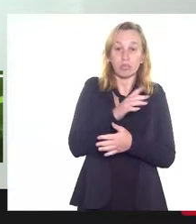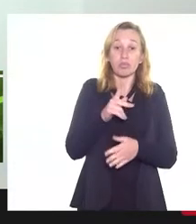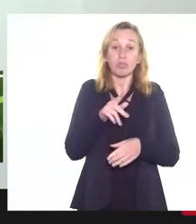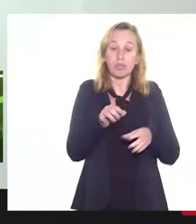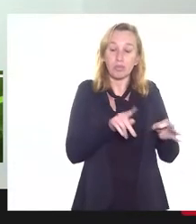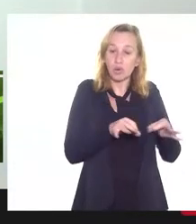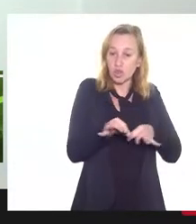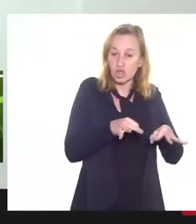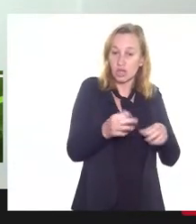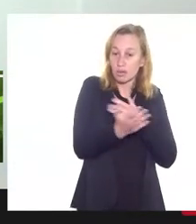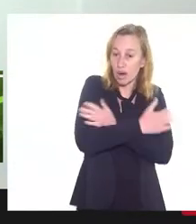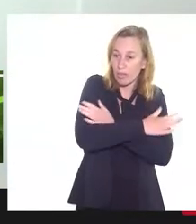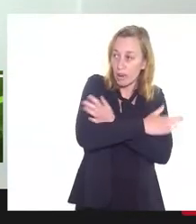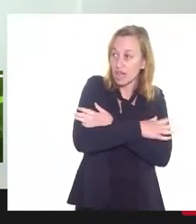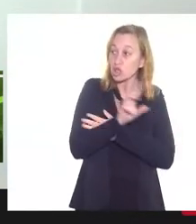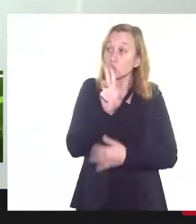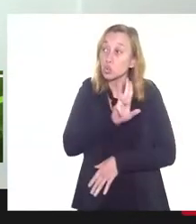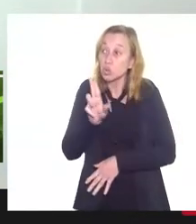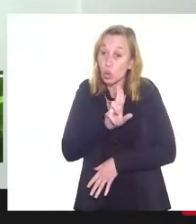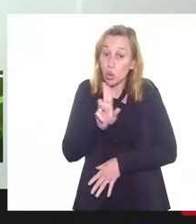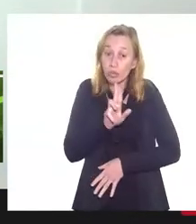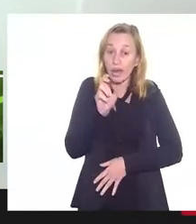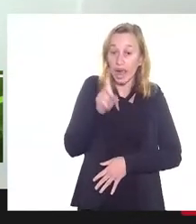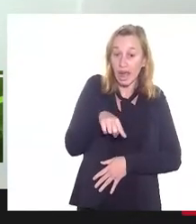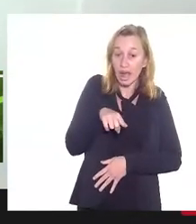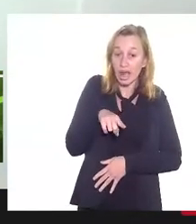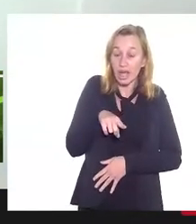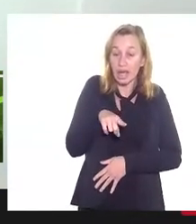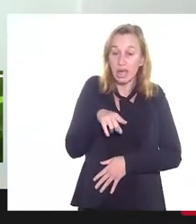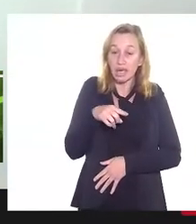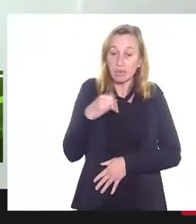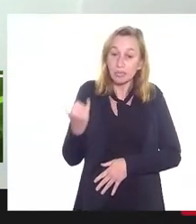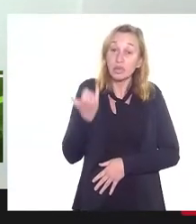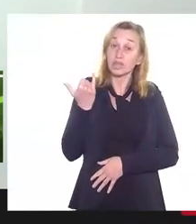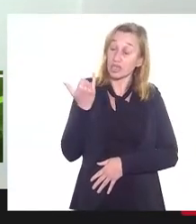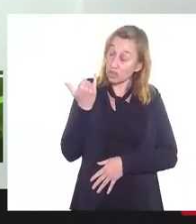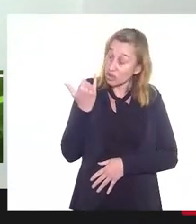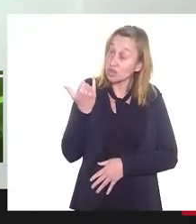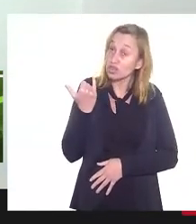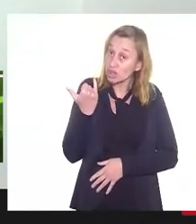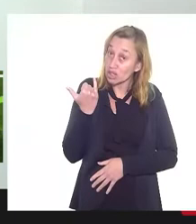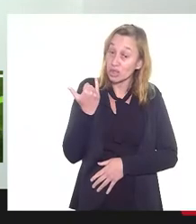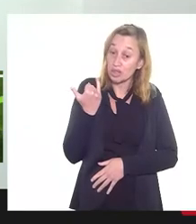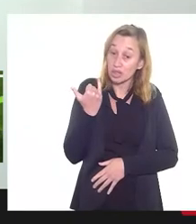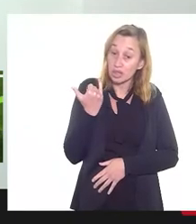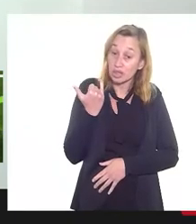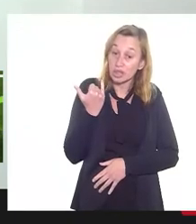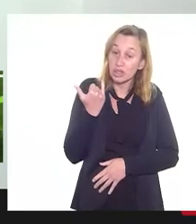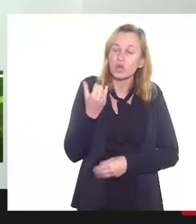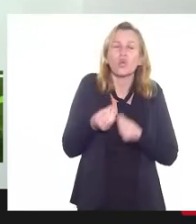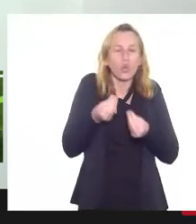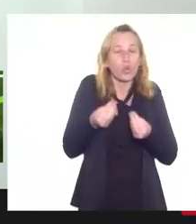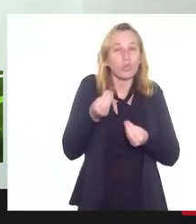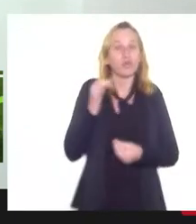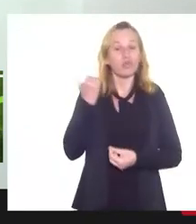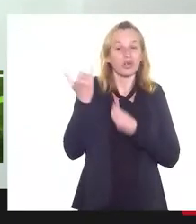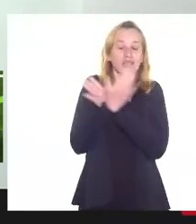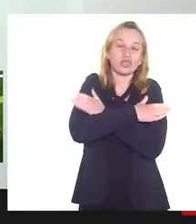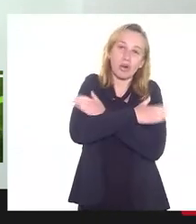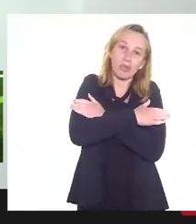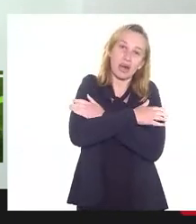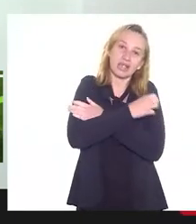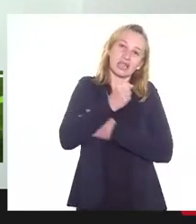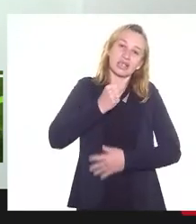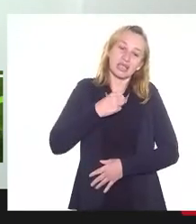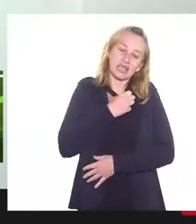o nome é muito, muito propício, é importante... como é importante o abraço, como a gente sente